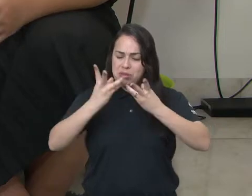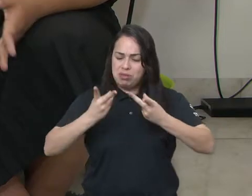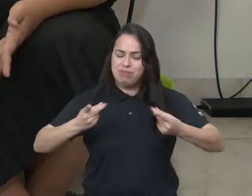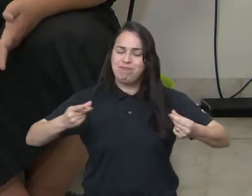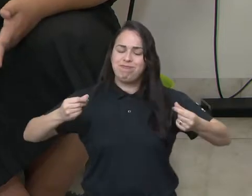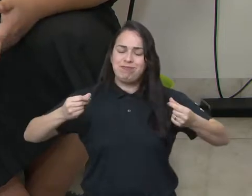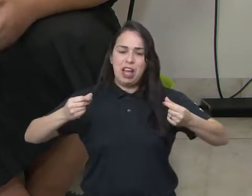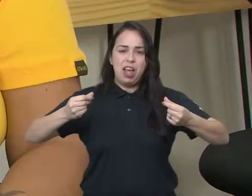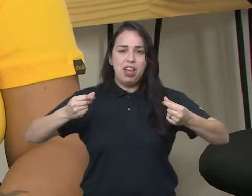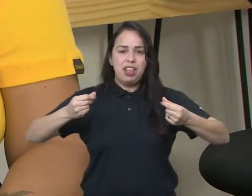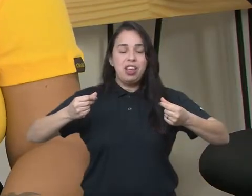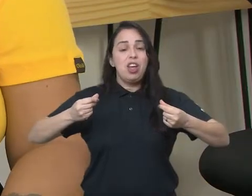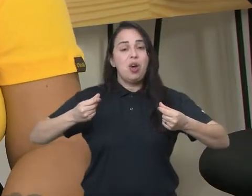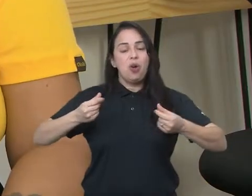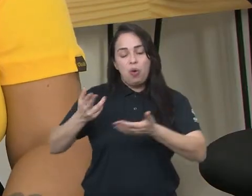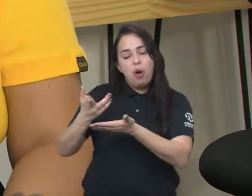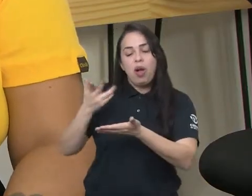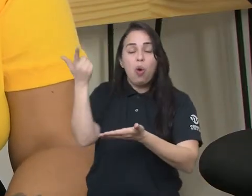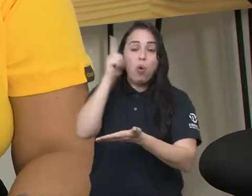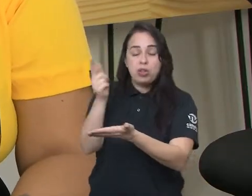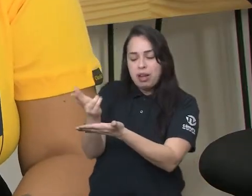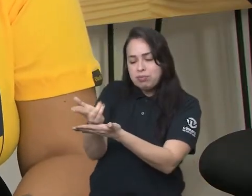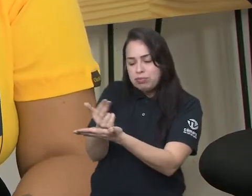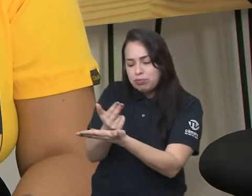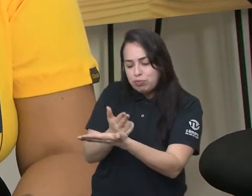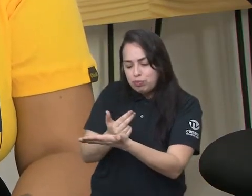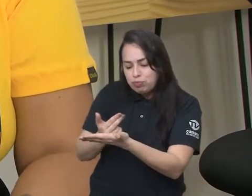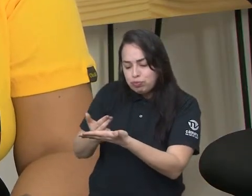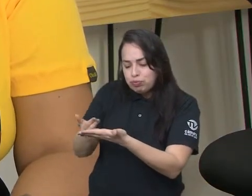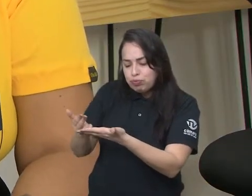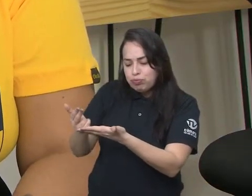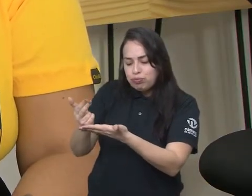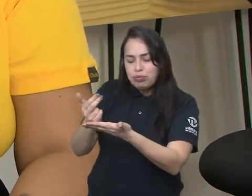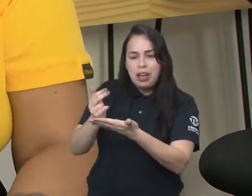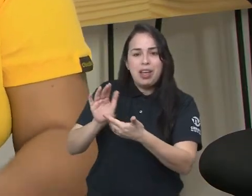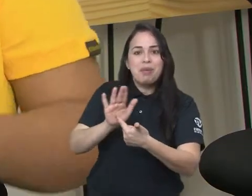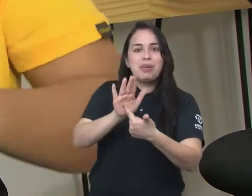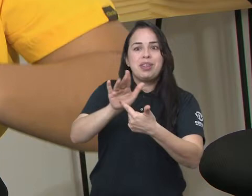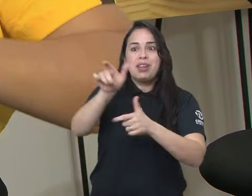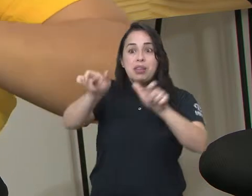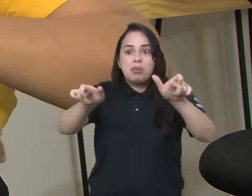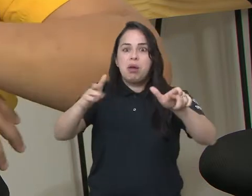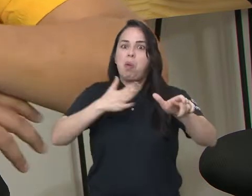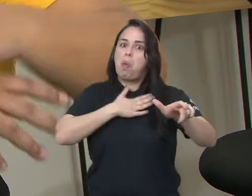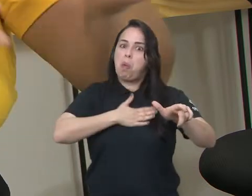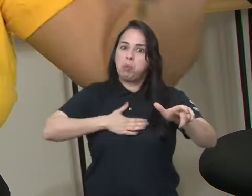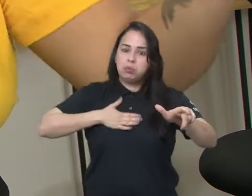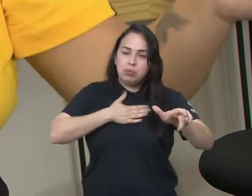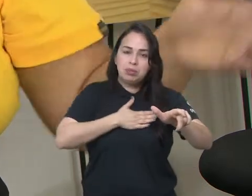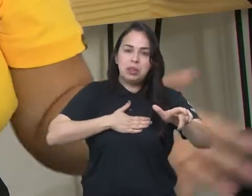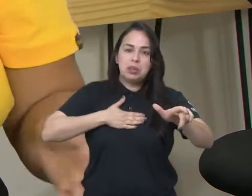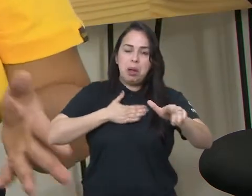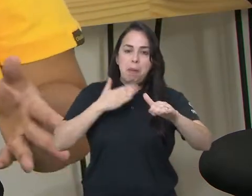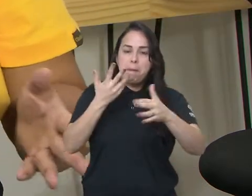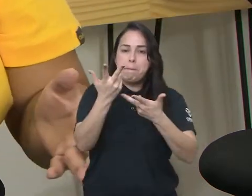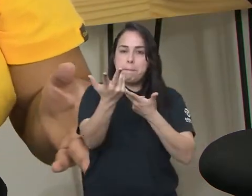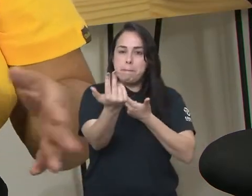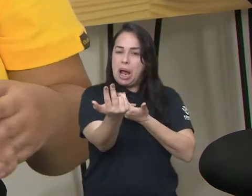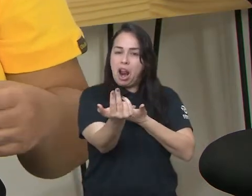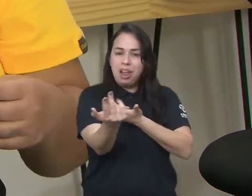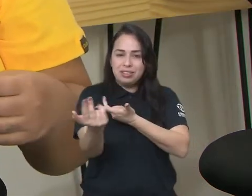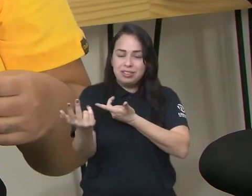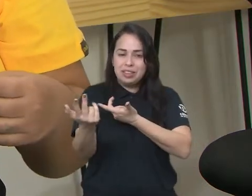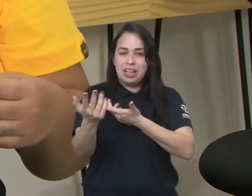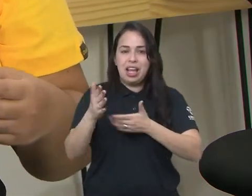perder mesmo a esperança, às vezes, conseguia compartilhar um desenho e aquele desenho abraçava muita gente que estava igual.